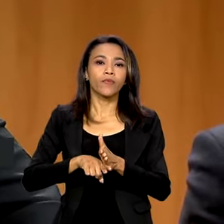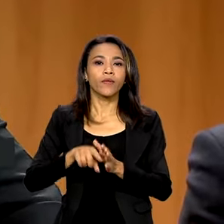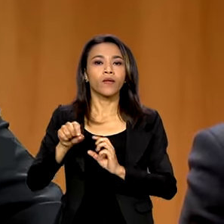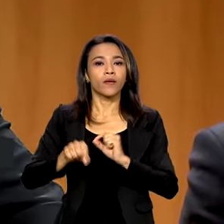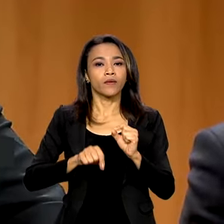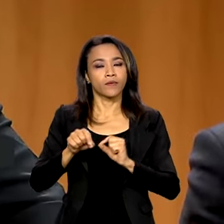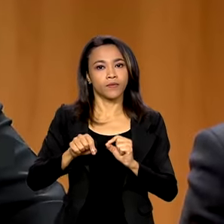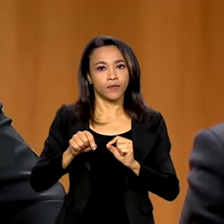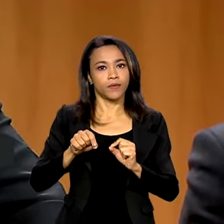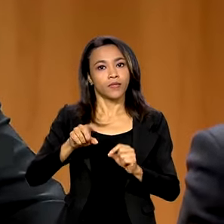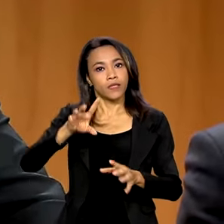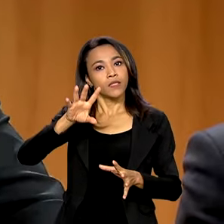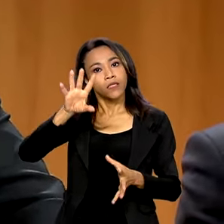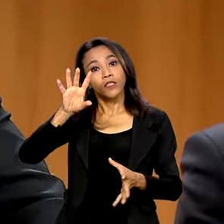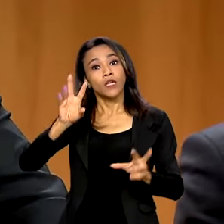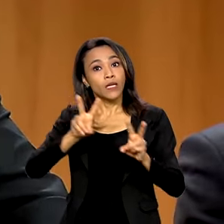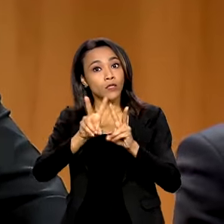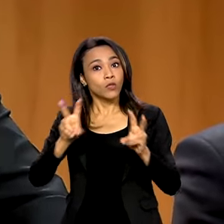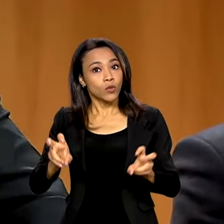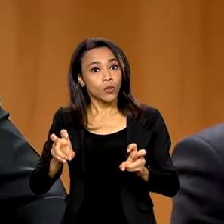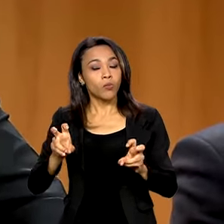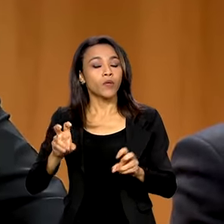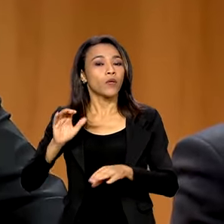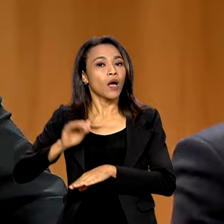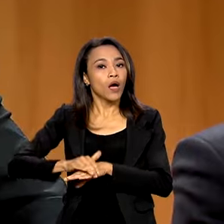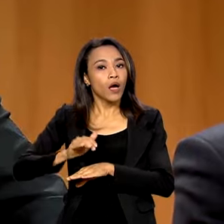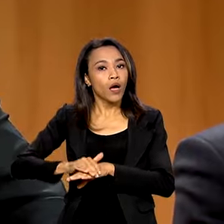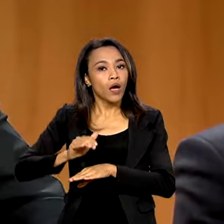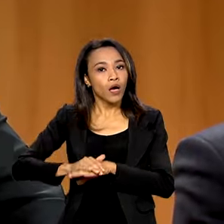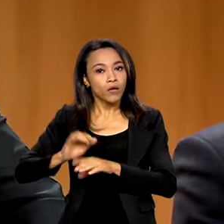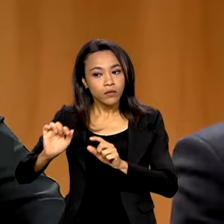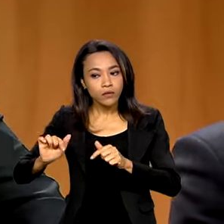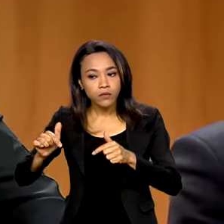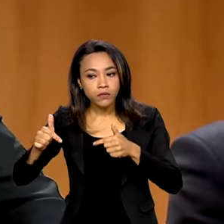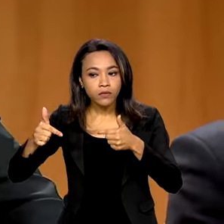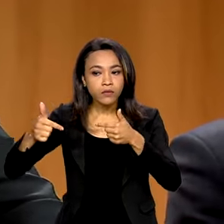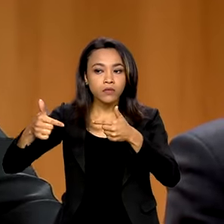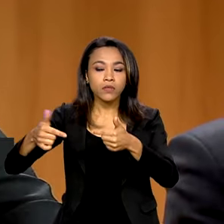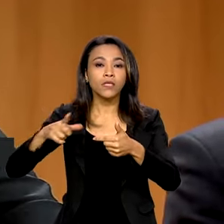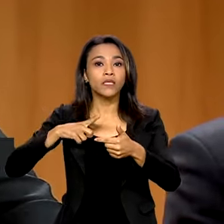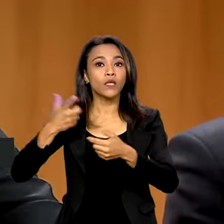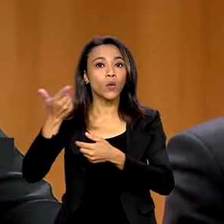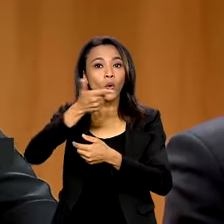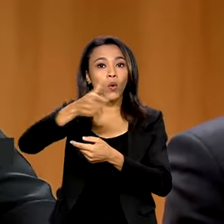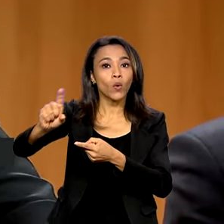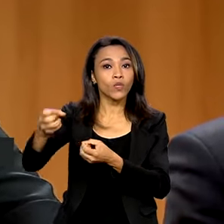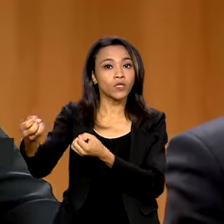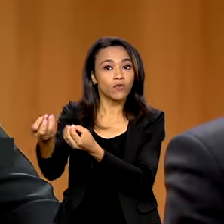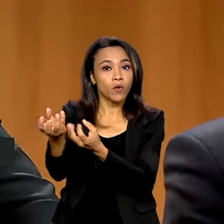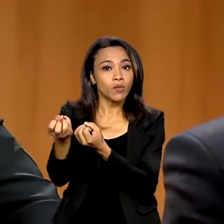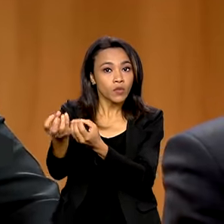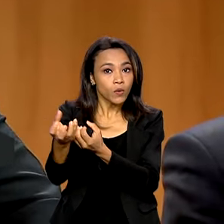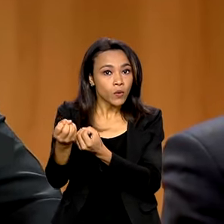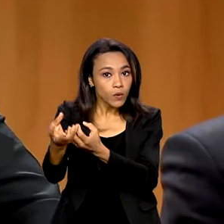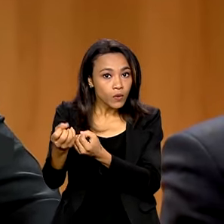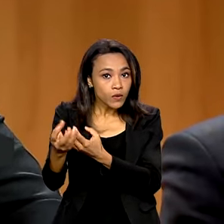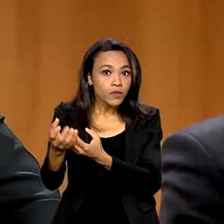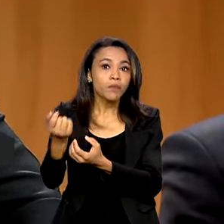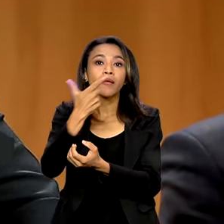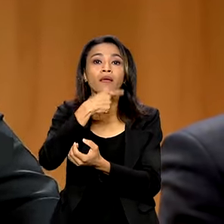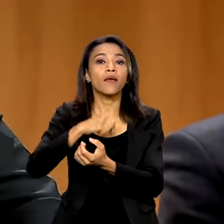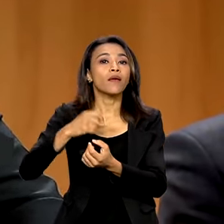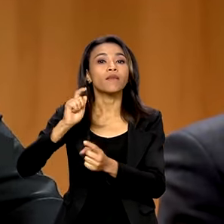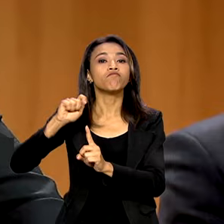ao patamar da execução e há elementos para um novo patamar, qual seja a identificação dos